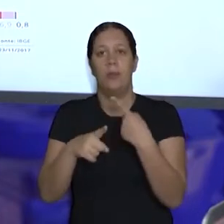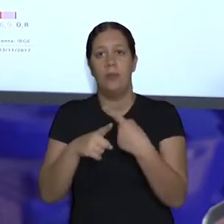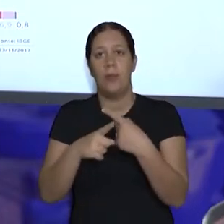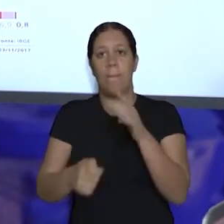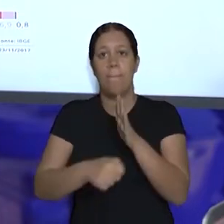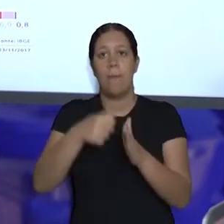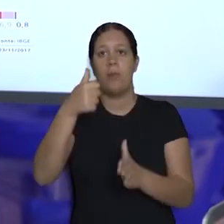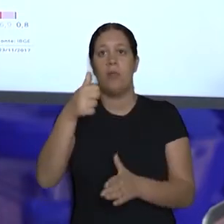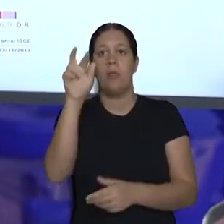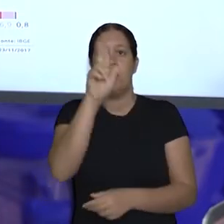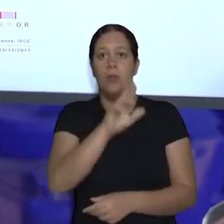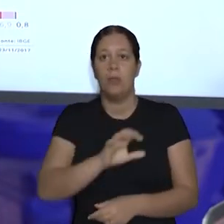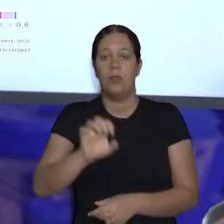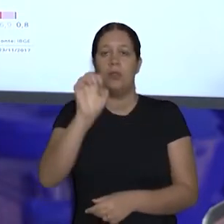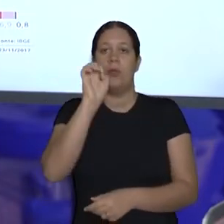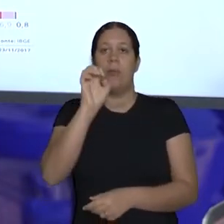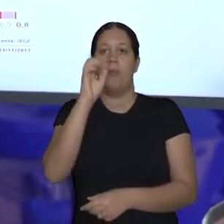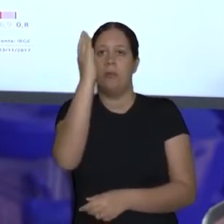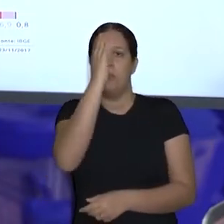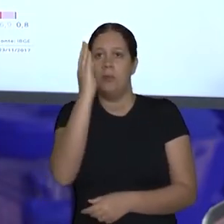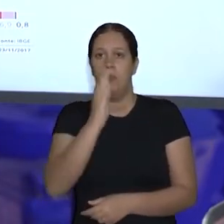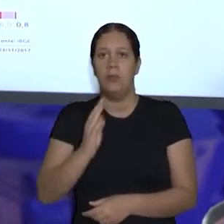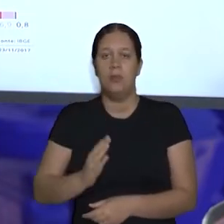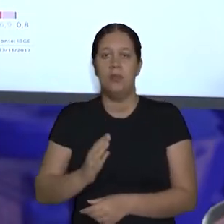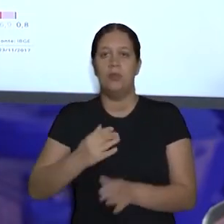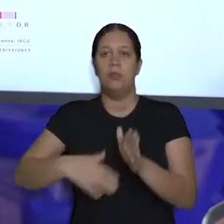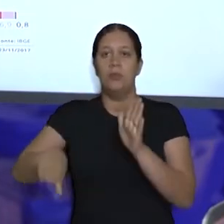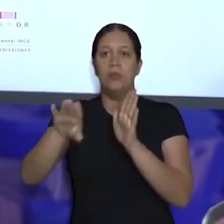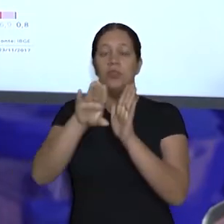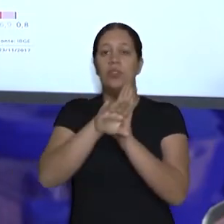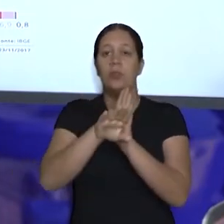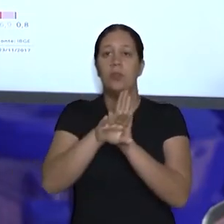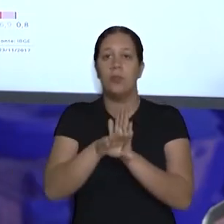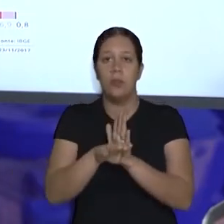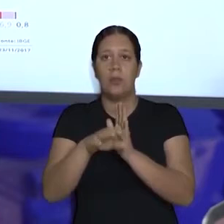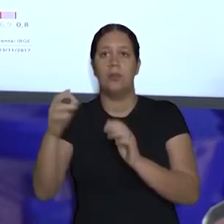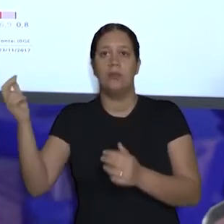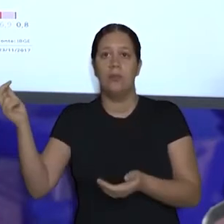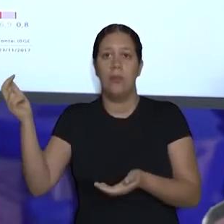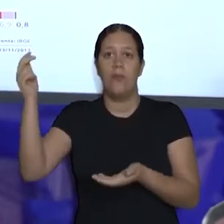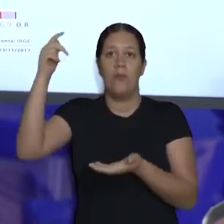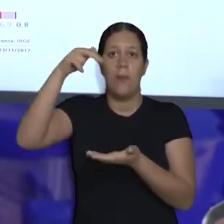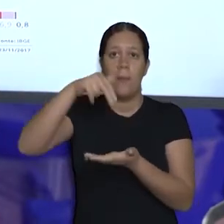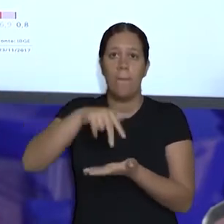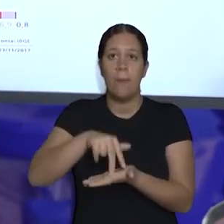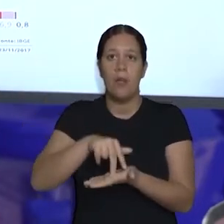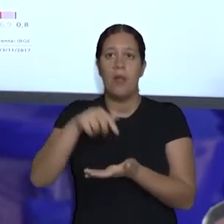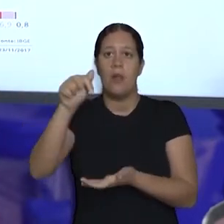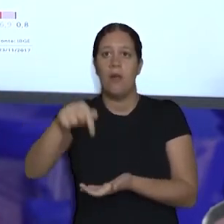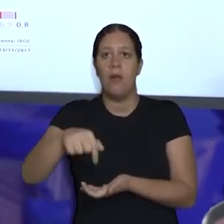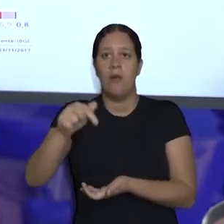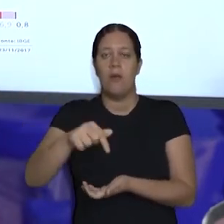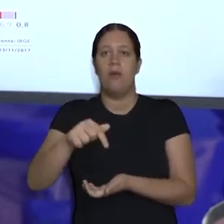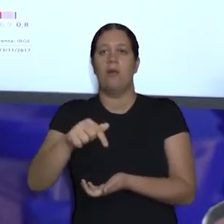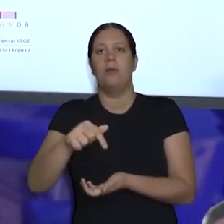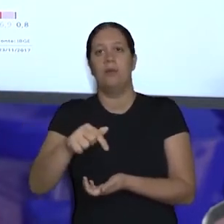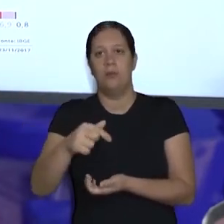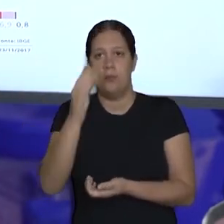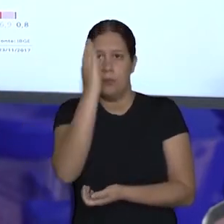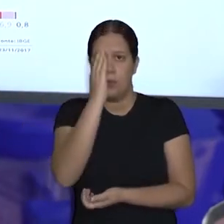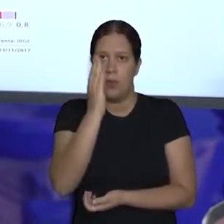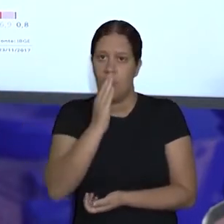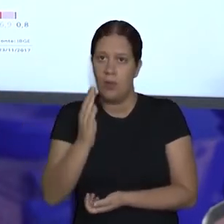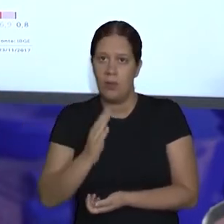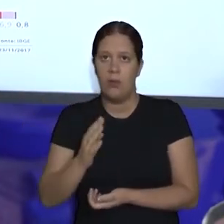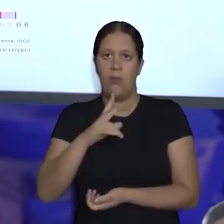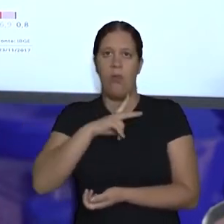primeira região brasileira habitada por colonizadores e advindo da formação territorial brasileira,